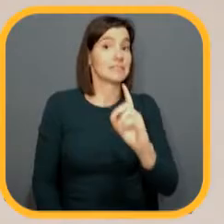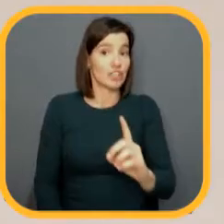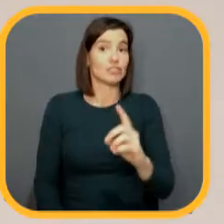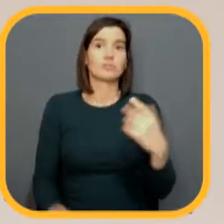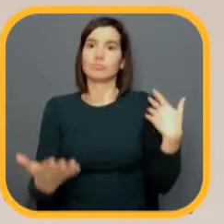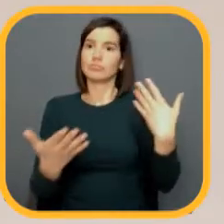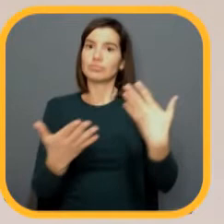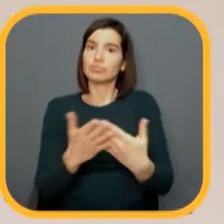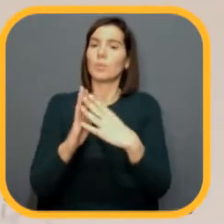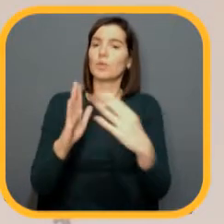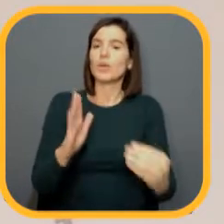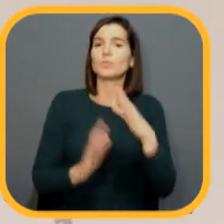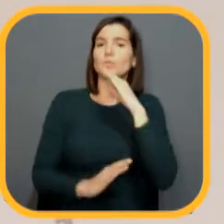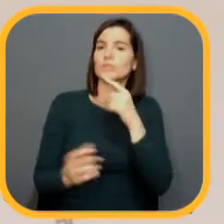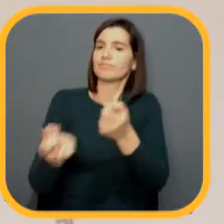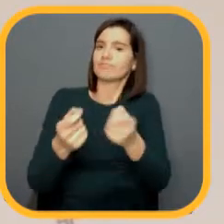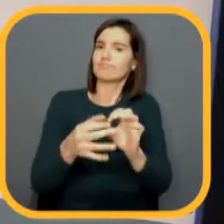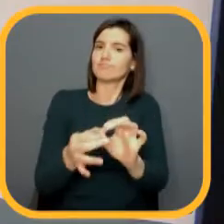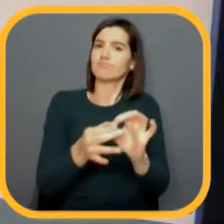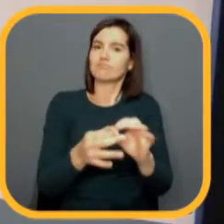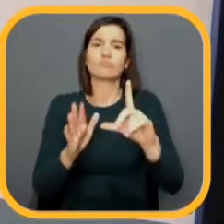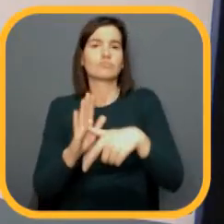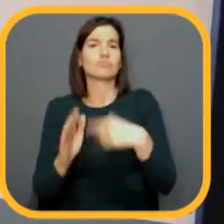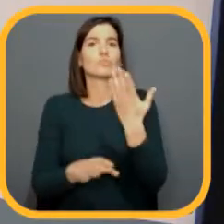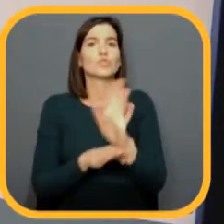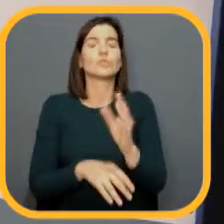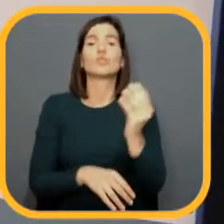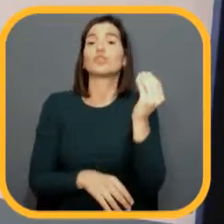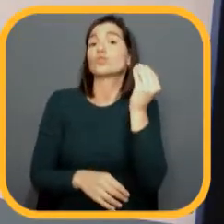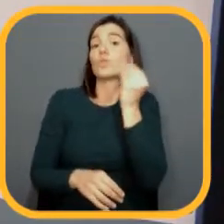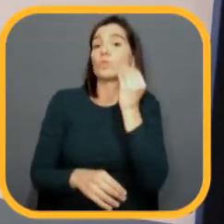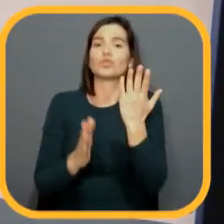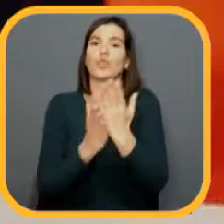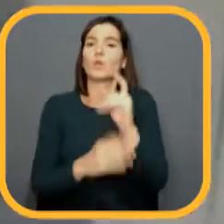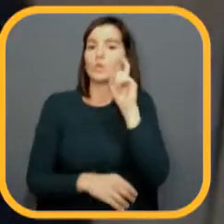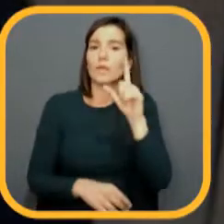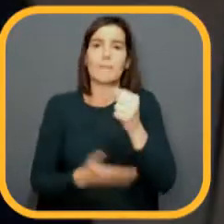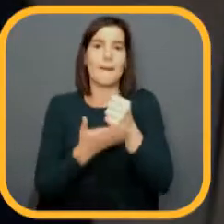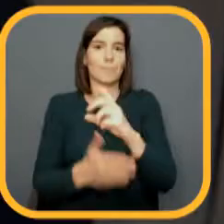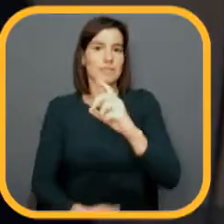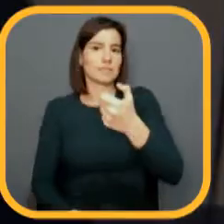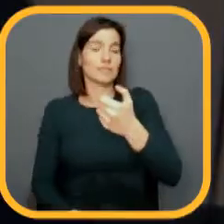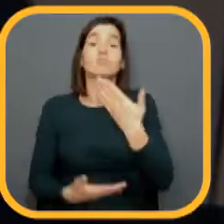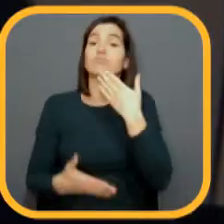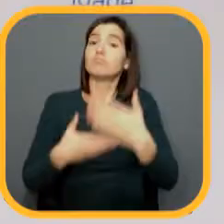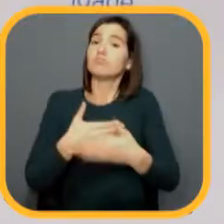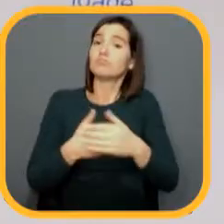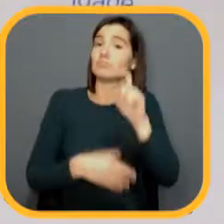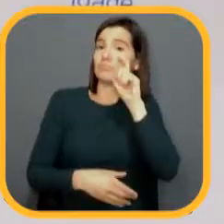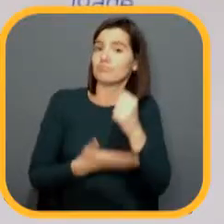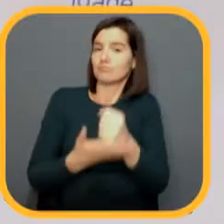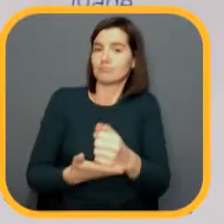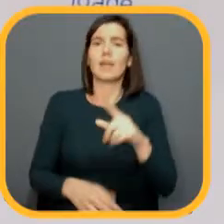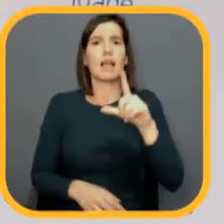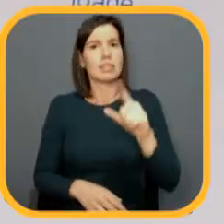um modelo integrado de policiamento de proximidade, que conta com projetos como a Escola Segura e o Apoio 65, Idosos em Segurança.